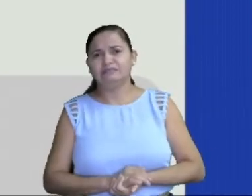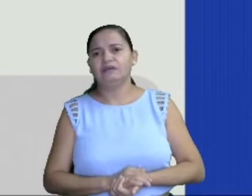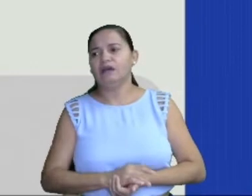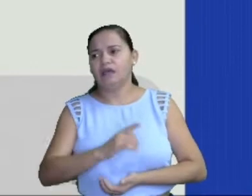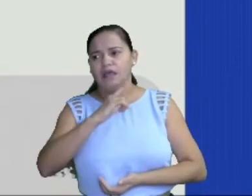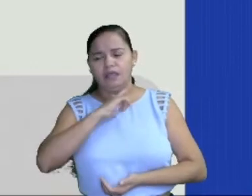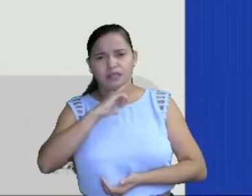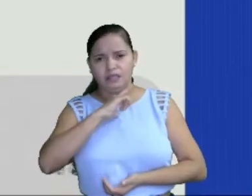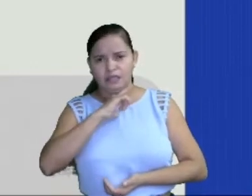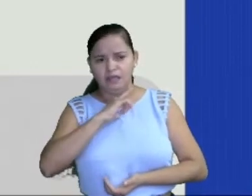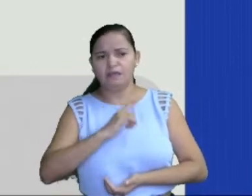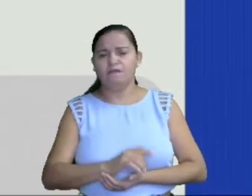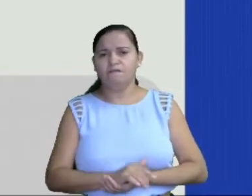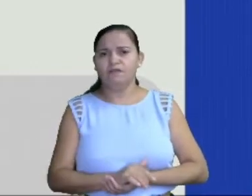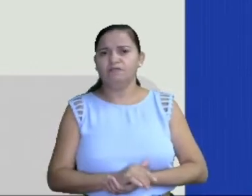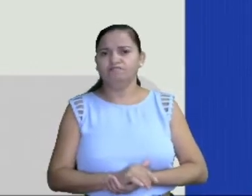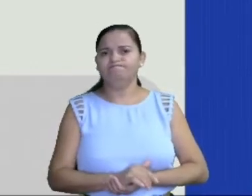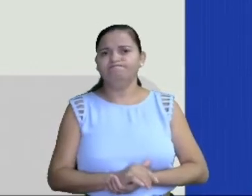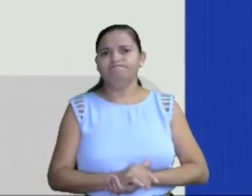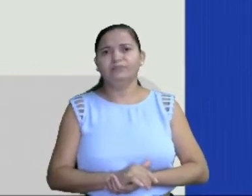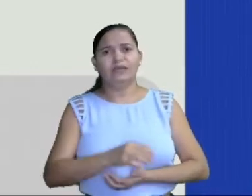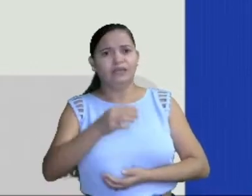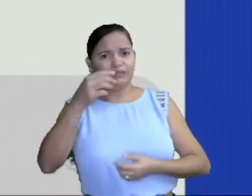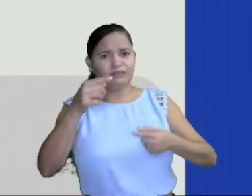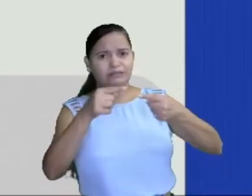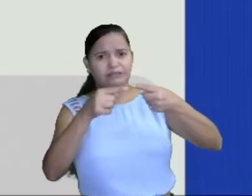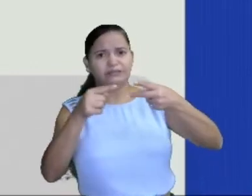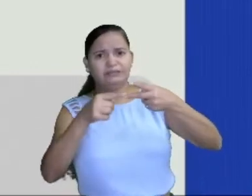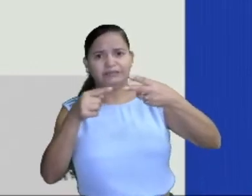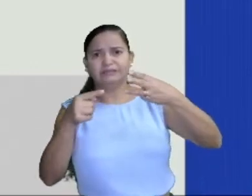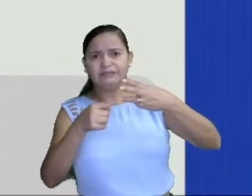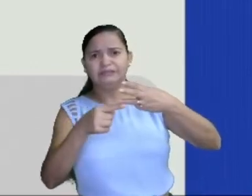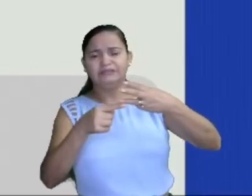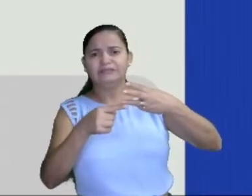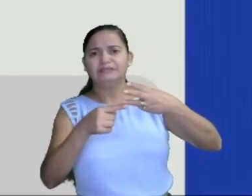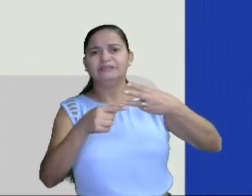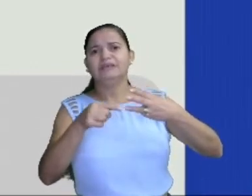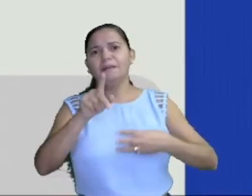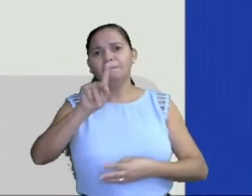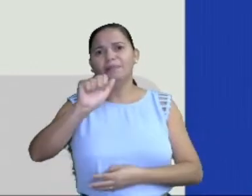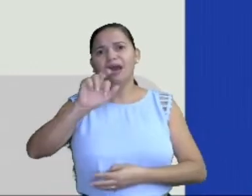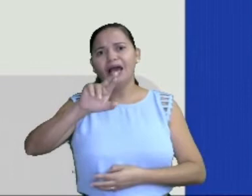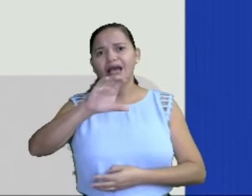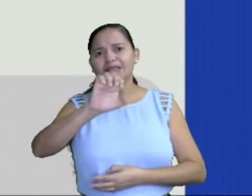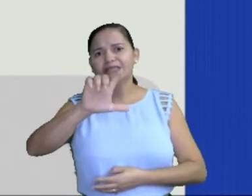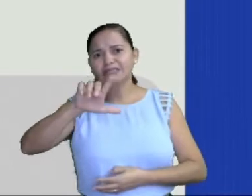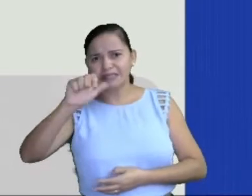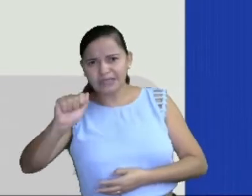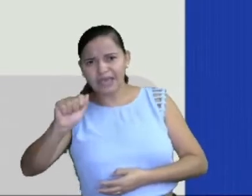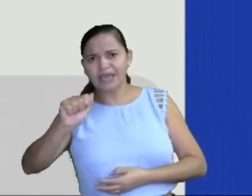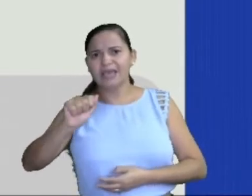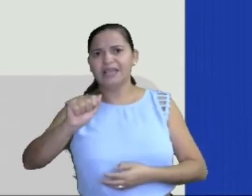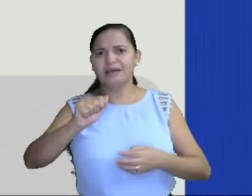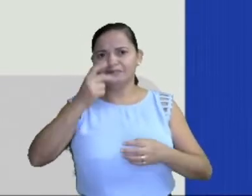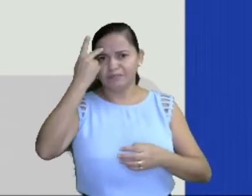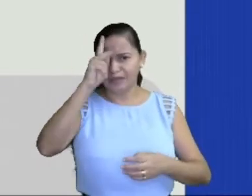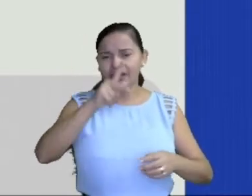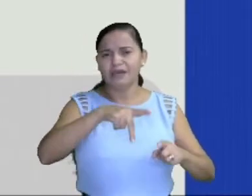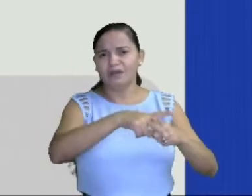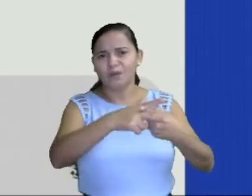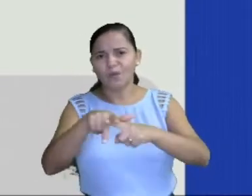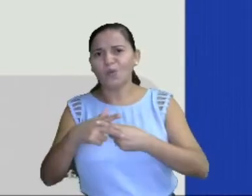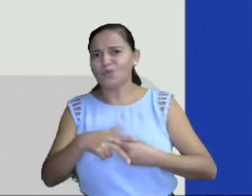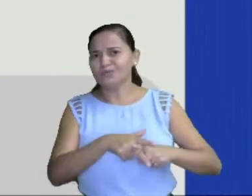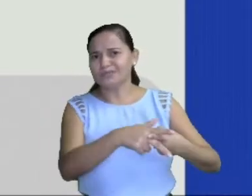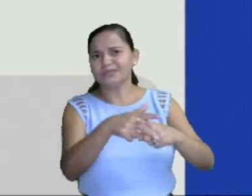3 parcelas de manutenção e uma parcela de predial. O predial é justamente para fazer